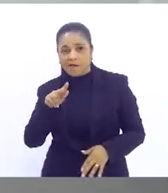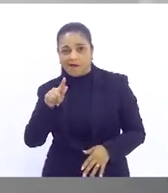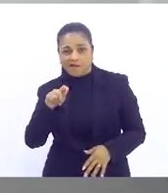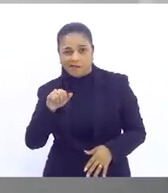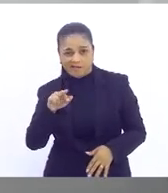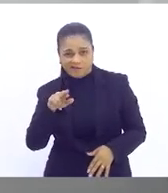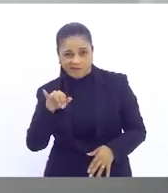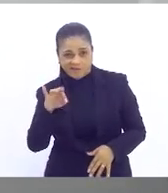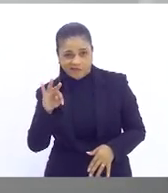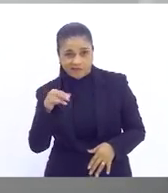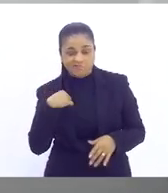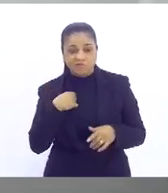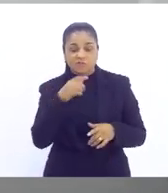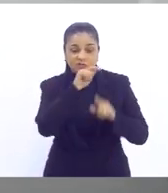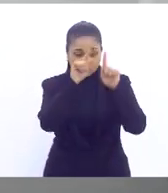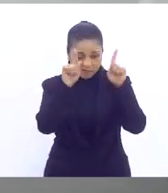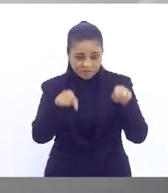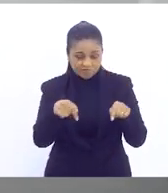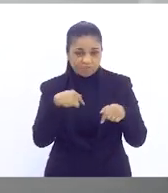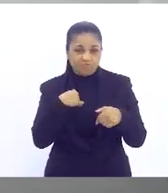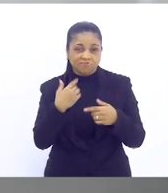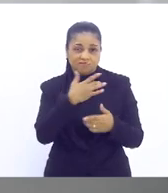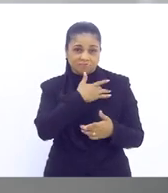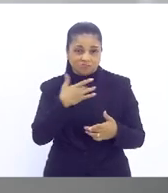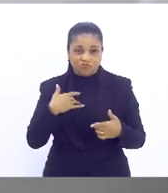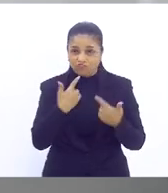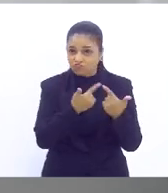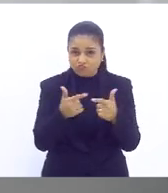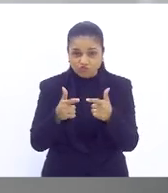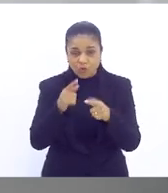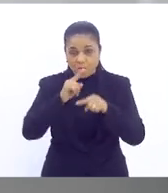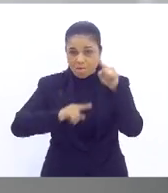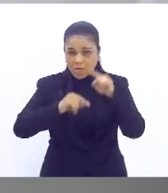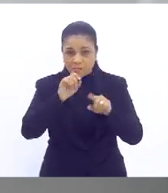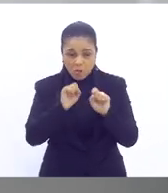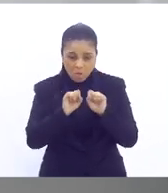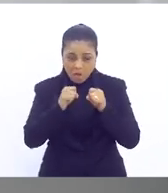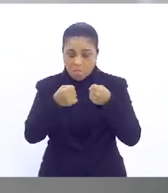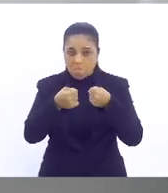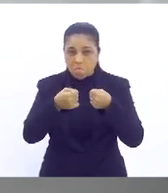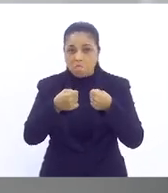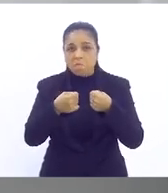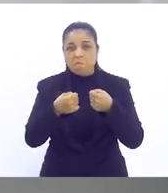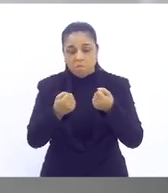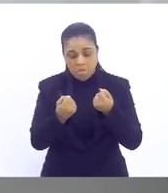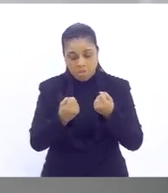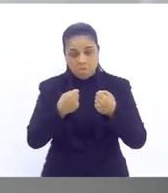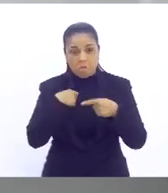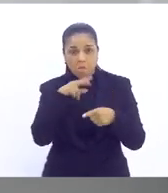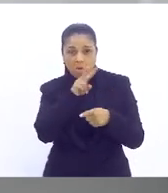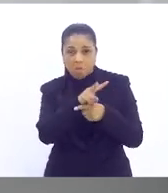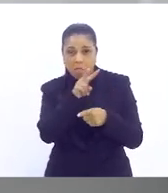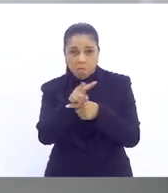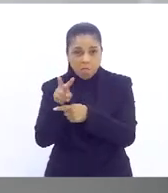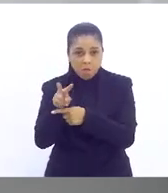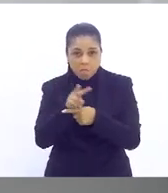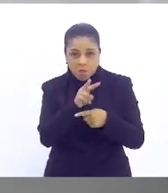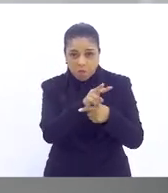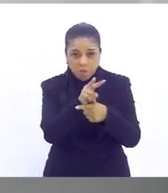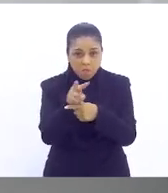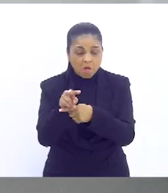saúde que estavam sem equipamentos de proteção individual que estavam trabalhando excessivamente